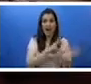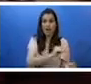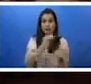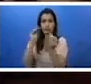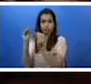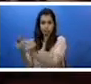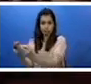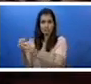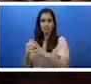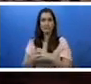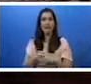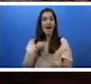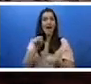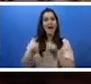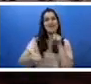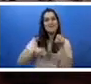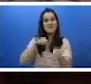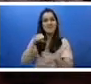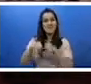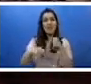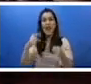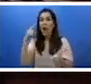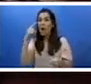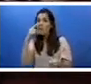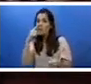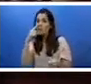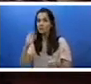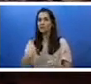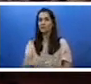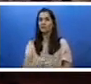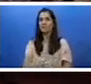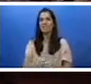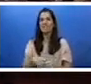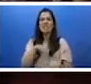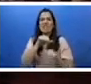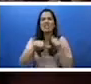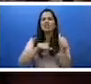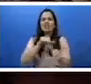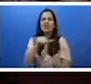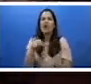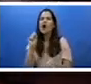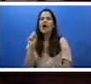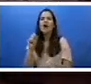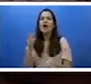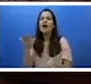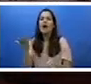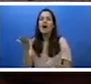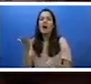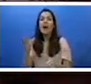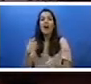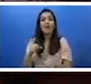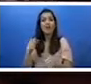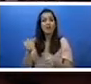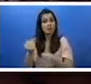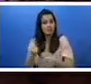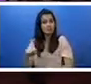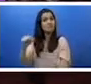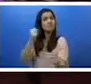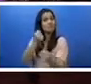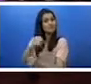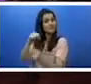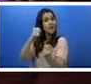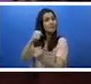outro, a bicicleta da bruxa e depois ela transforma ela em uma vassoura. E